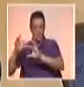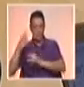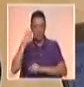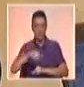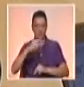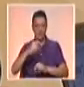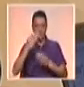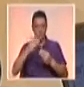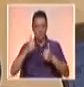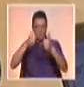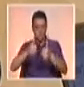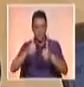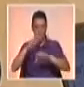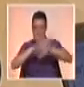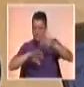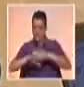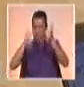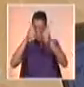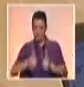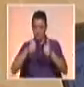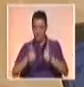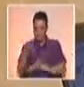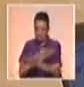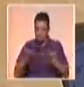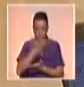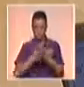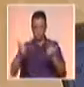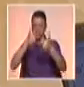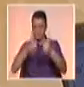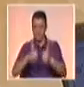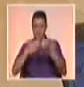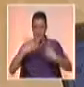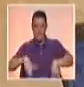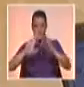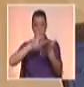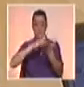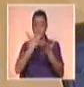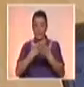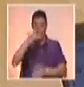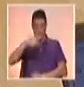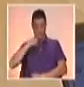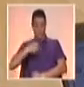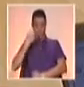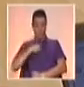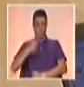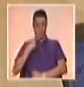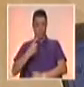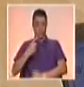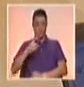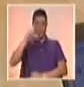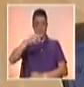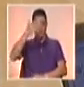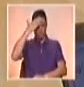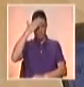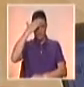realmente muito bem feita. Muito bem feita, sem Portanto, dúvida. Portanto, o vosso papel é fundamental. Sem dúvida. Mas lá está, o intérprete também, ele próprio tem que... E ele próprio tem